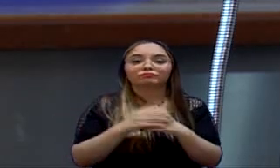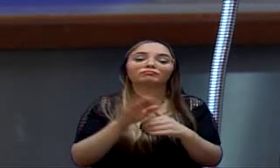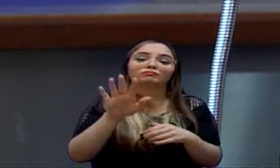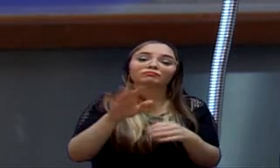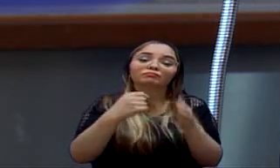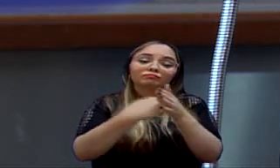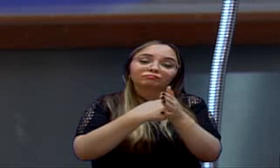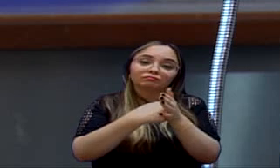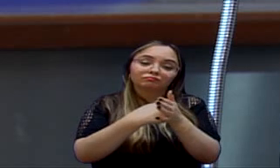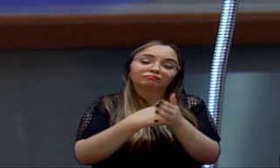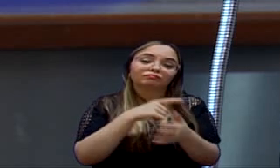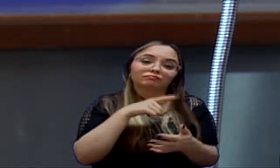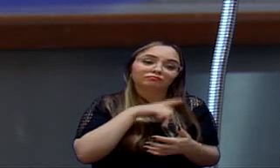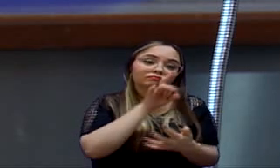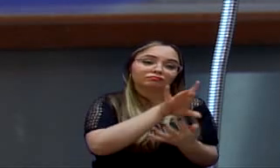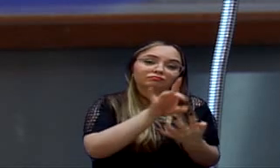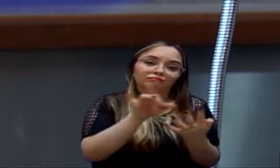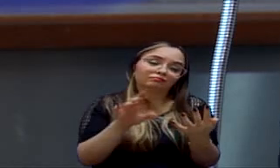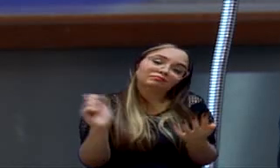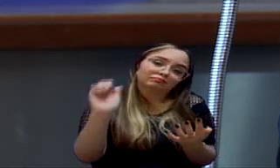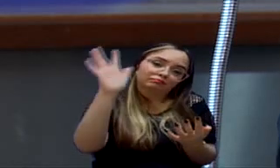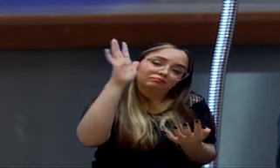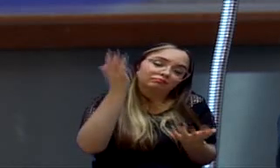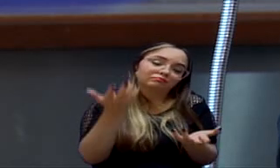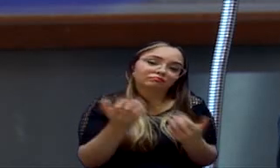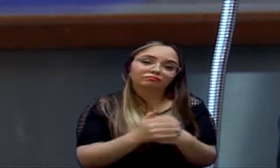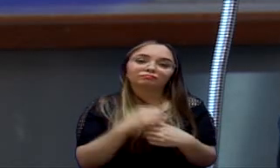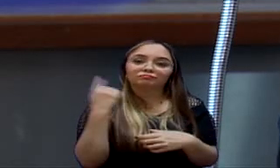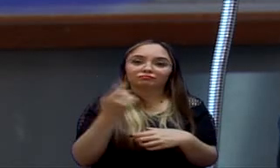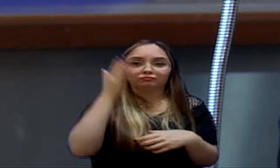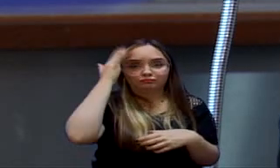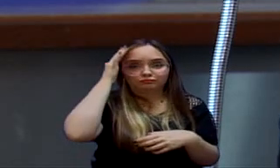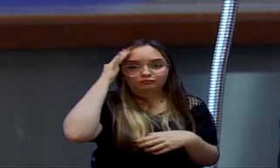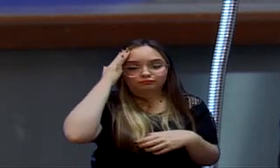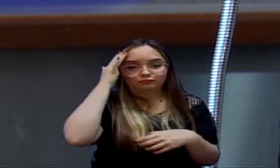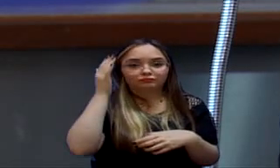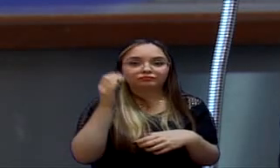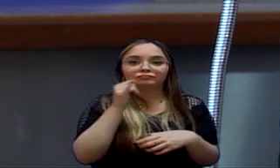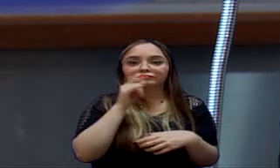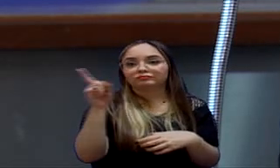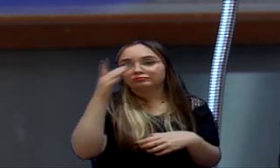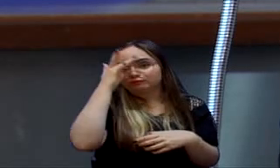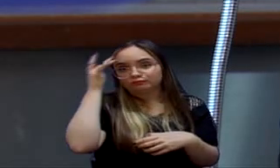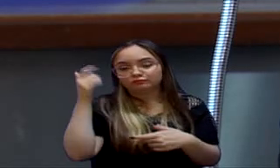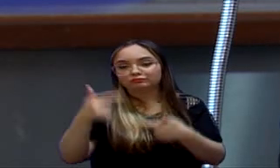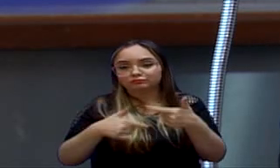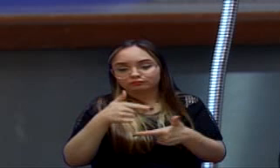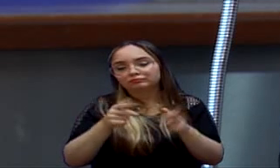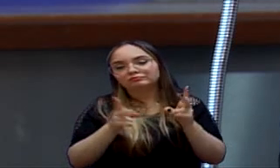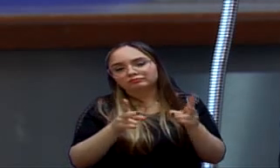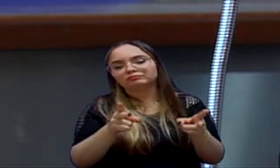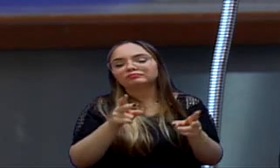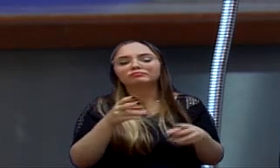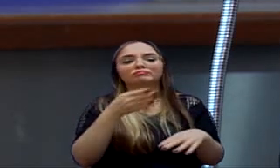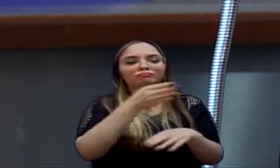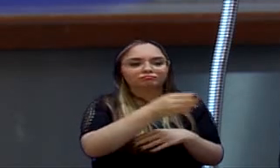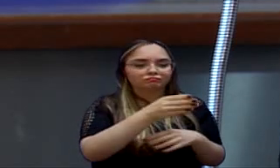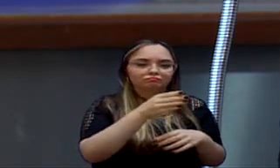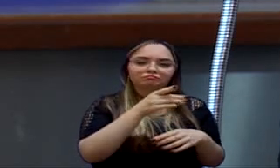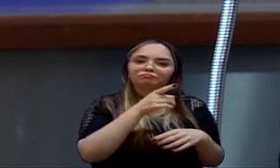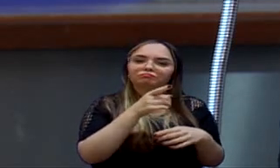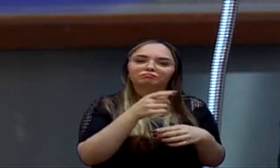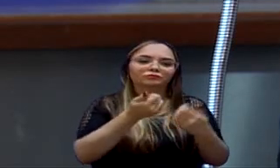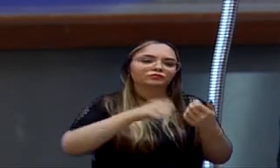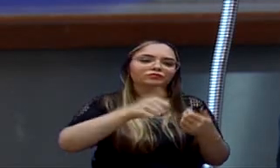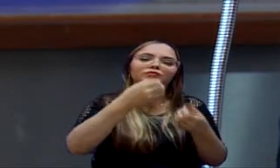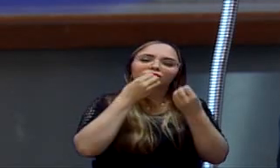exames que tem o valor unitário muito maior então a gente sabe que o servidor vai continuar tendo o atendimento com a mesma